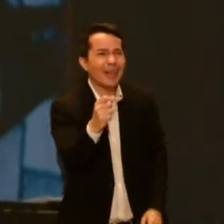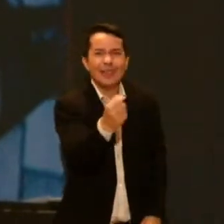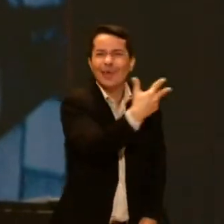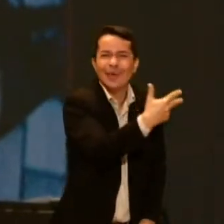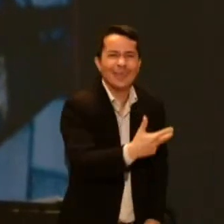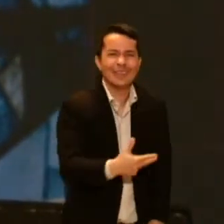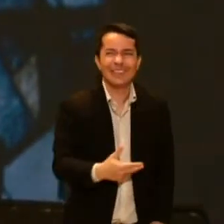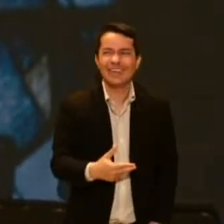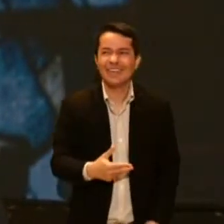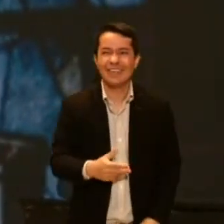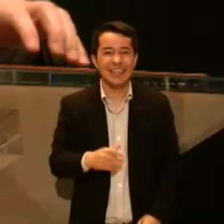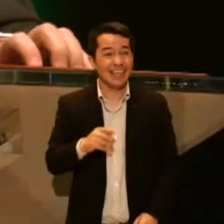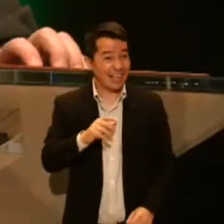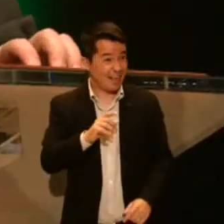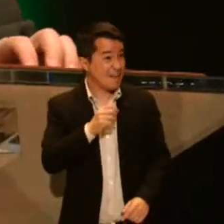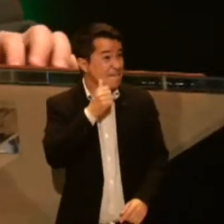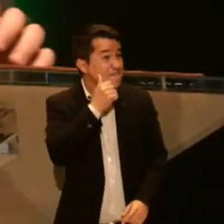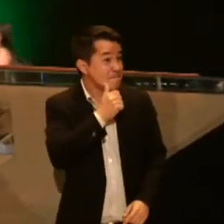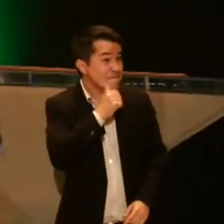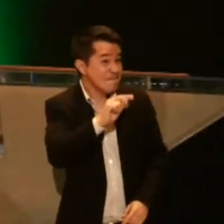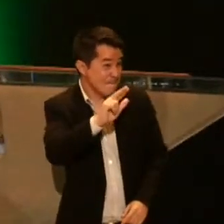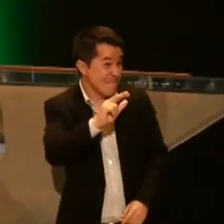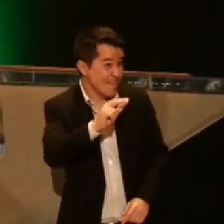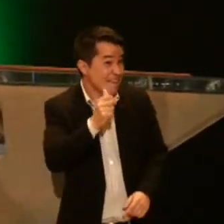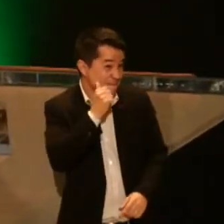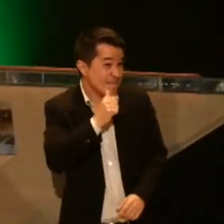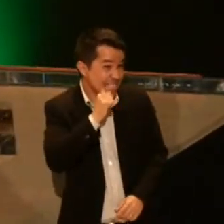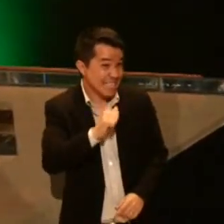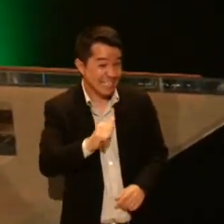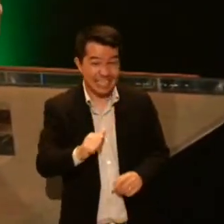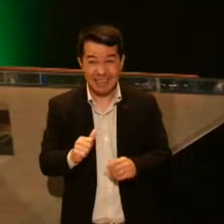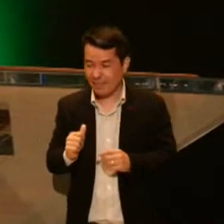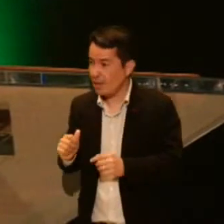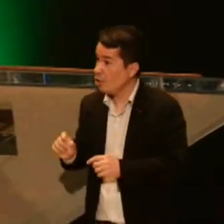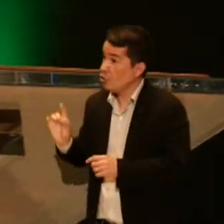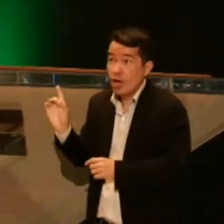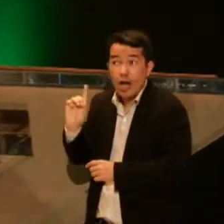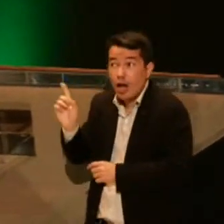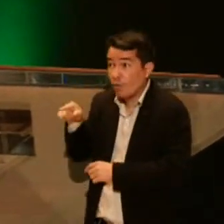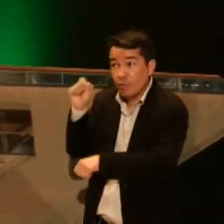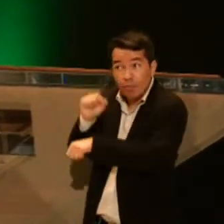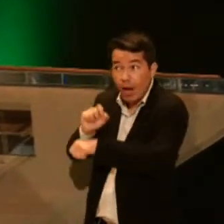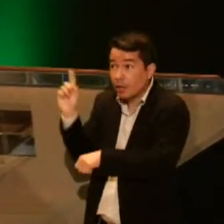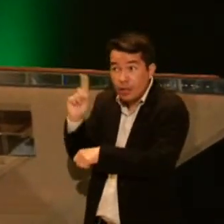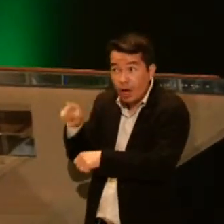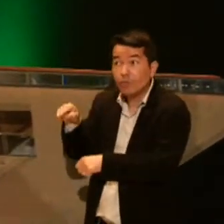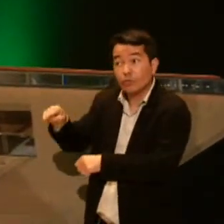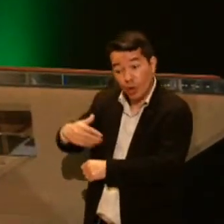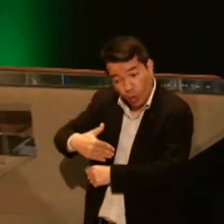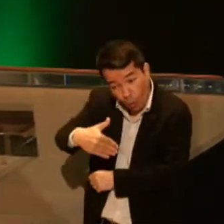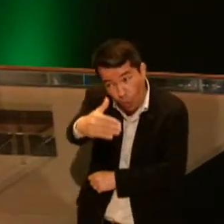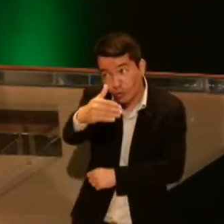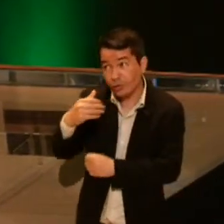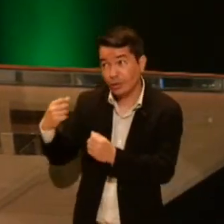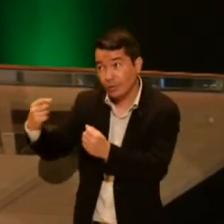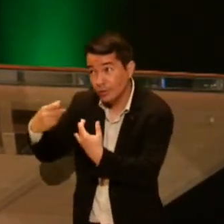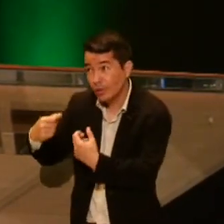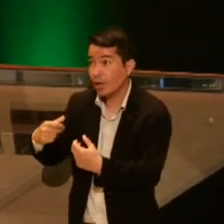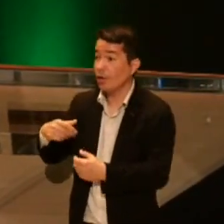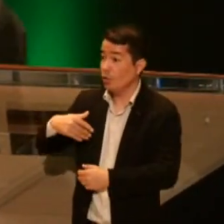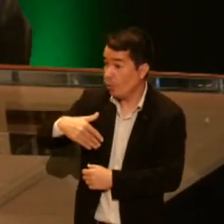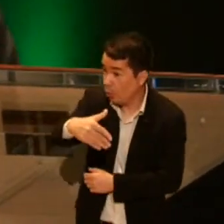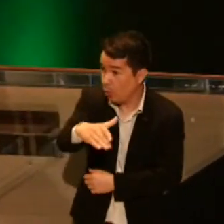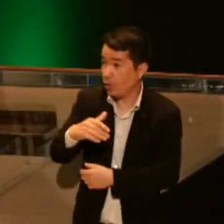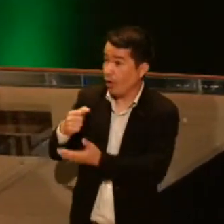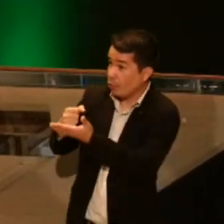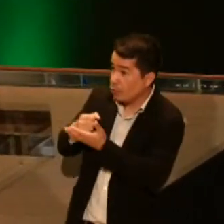continuar o que você fez agora na pandemia. Olha que coisa tremenda. Deus está usando esse tempo que a gente está